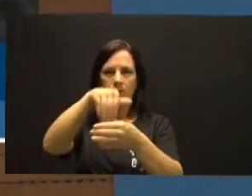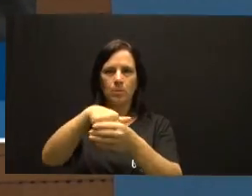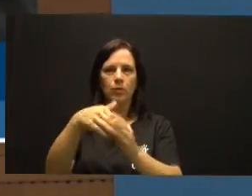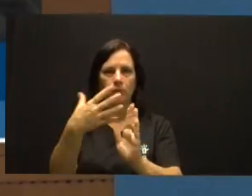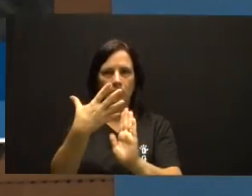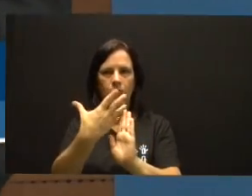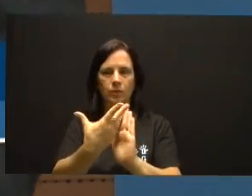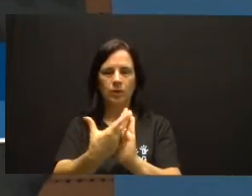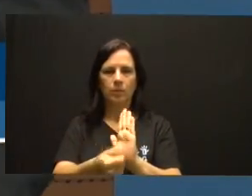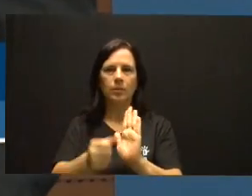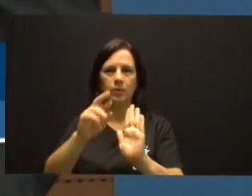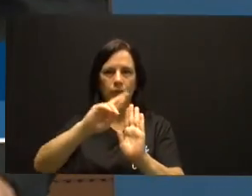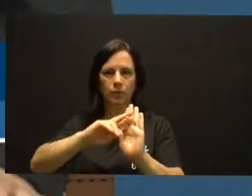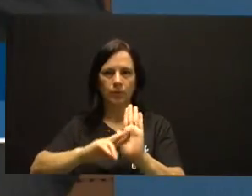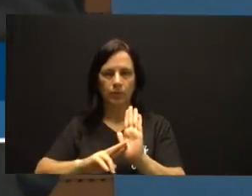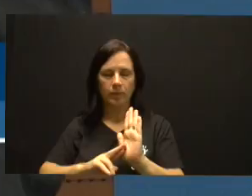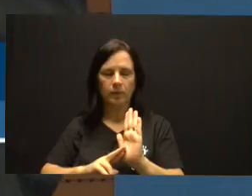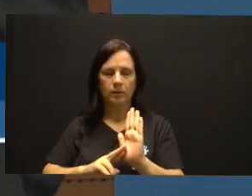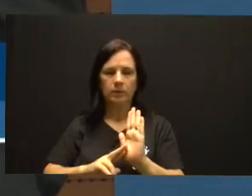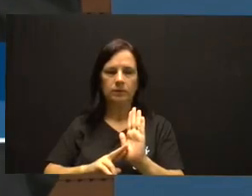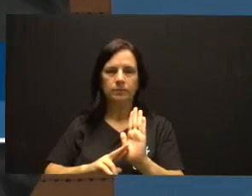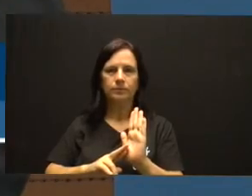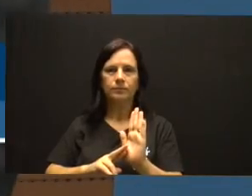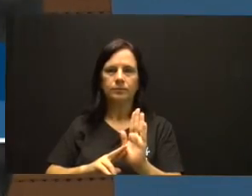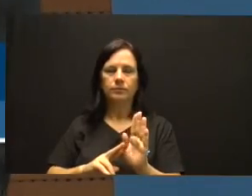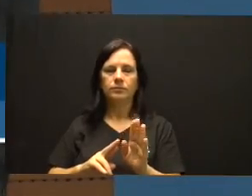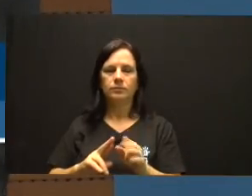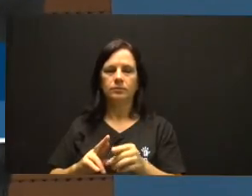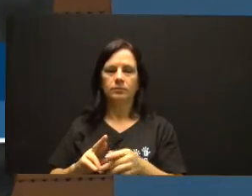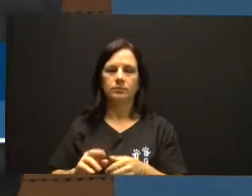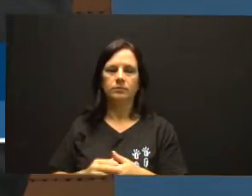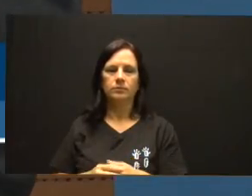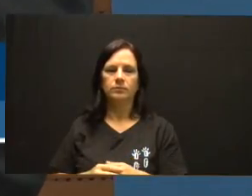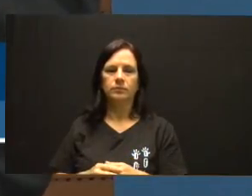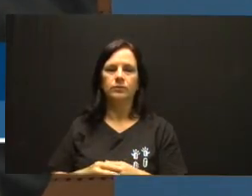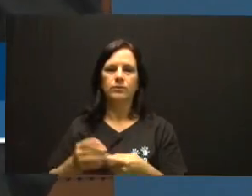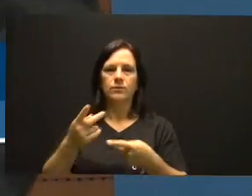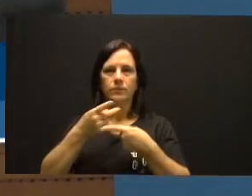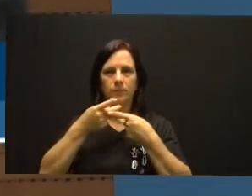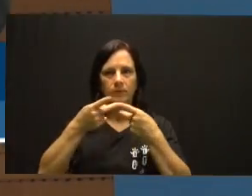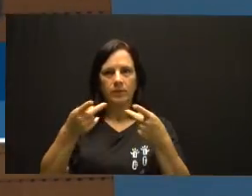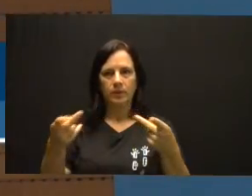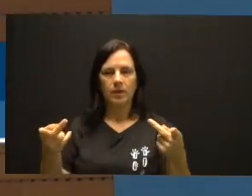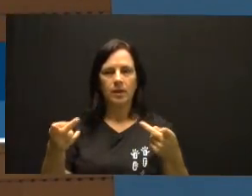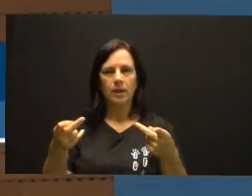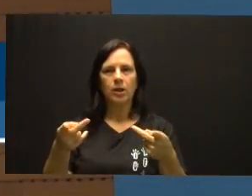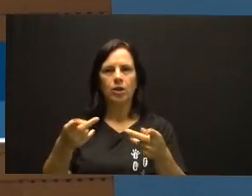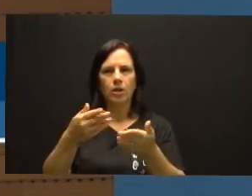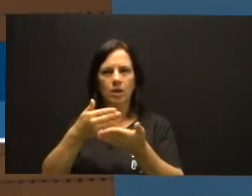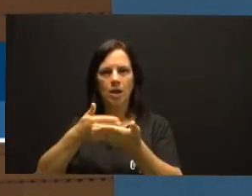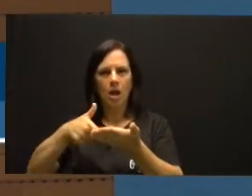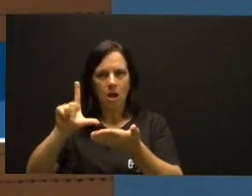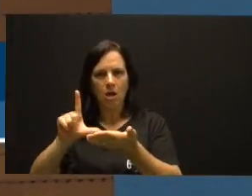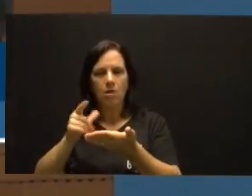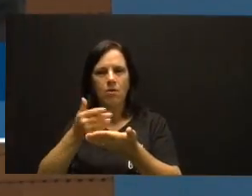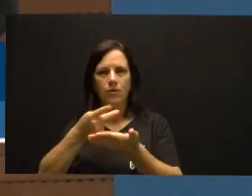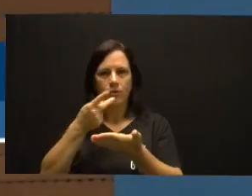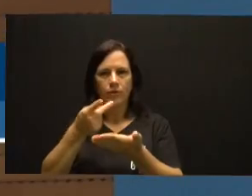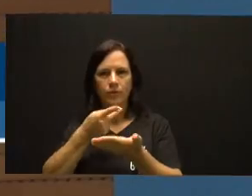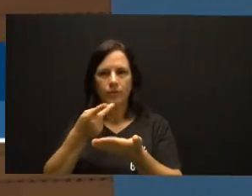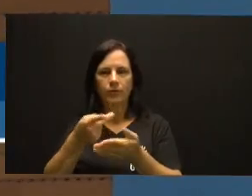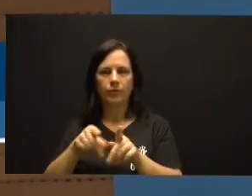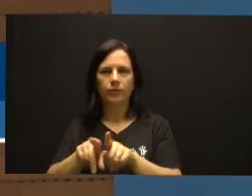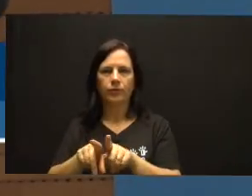ao requerimento de Vossa Excelência e dizer aqui, reiterar o que falei no início,